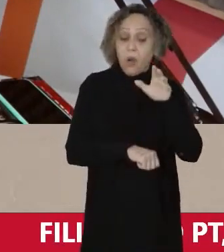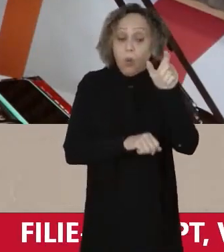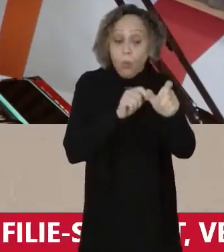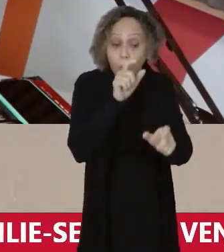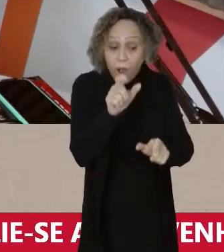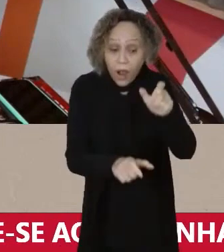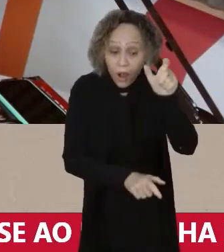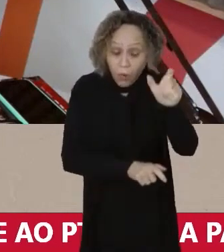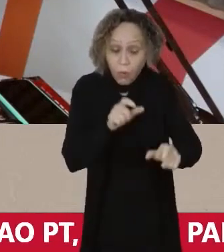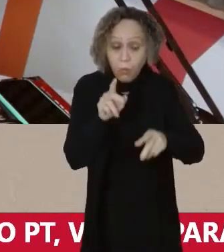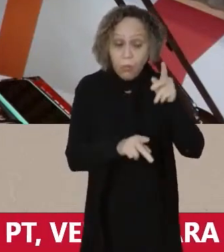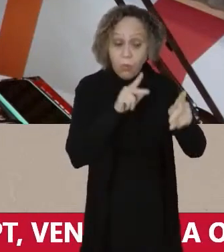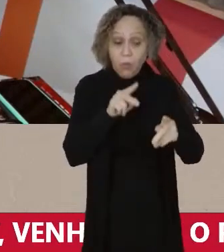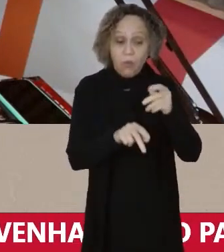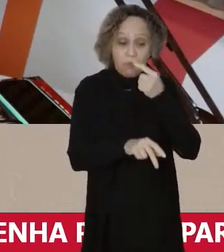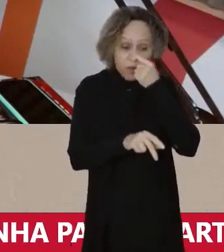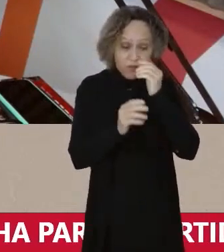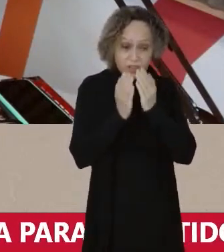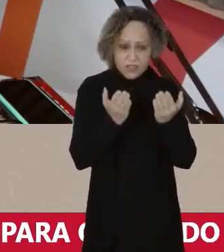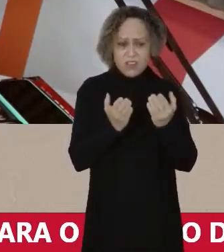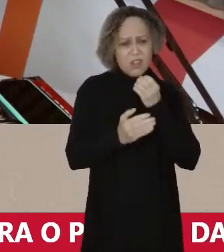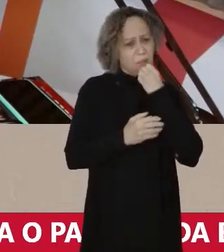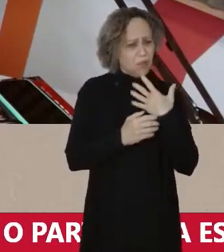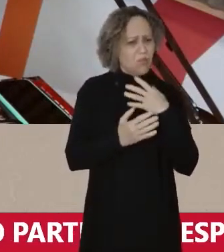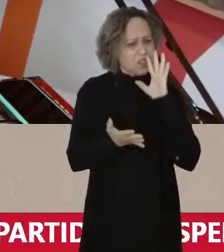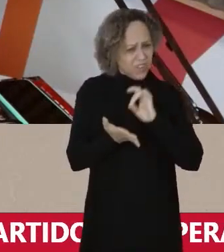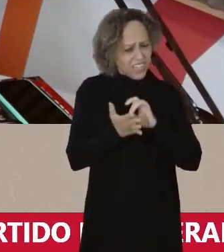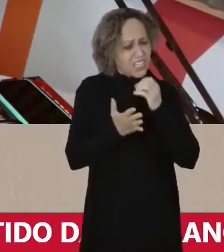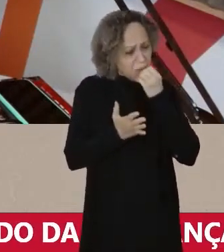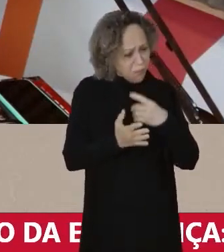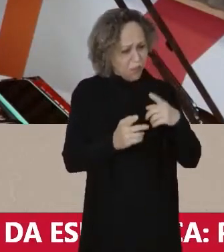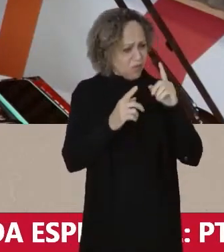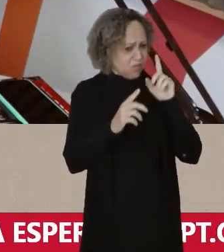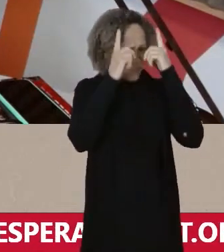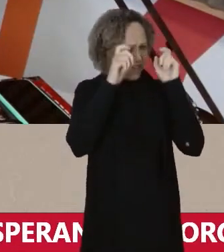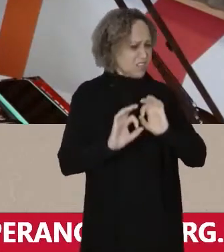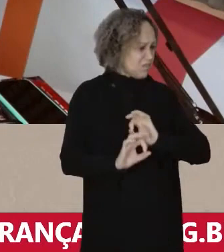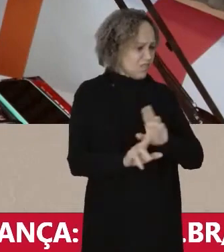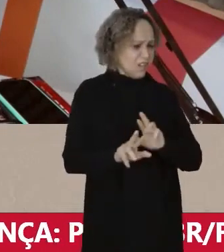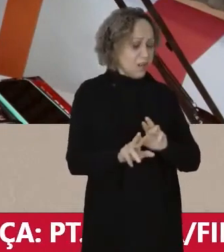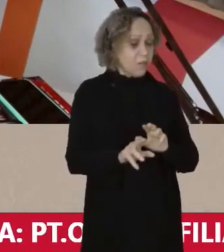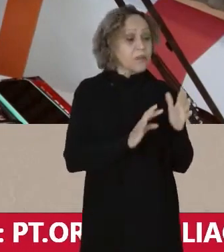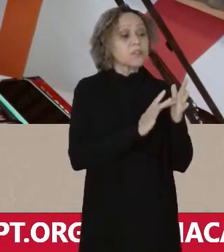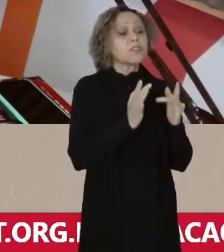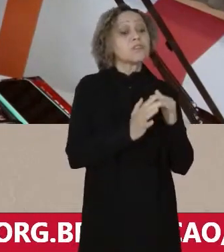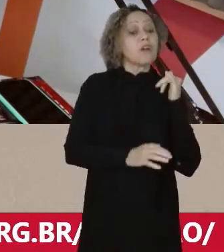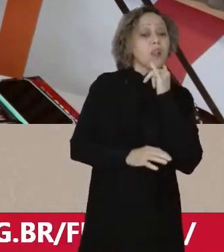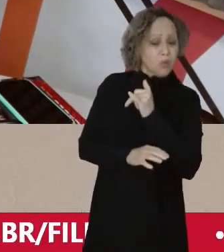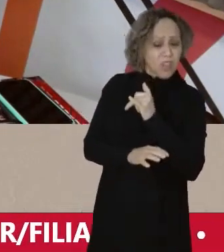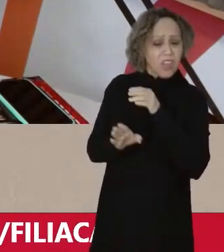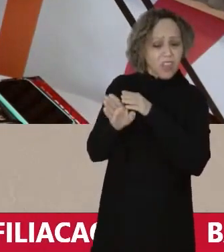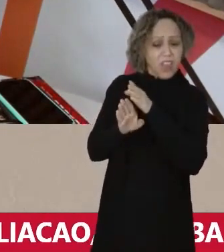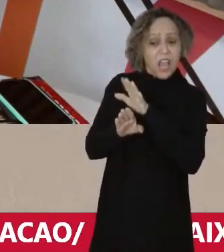violento. Jesus falou, amai-vos uns aos outros. Jesus não falou, armai-vos uns aos outros. Jesus foi vítima de um Estado